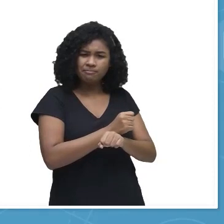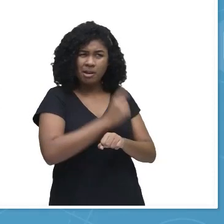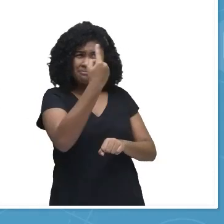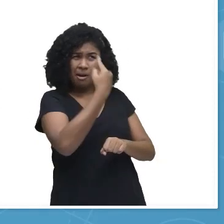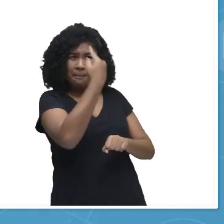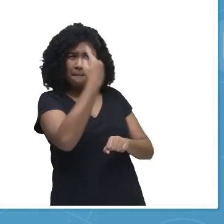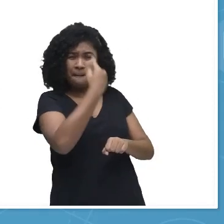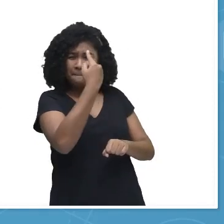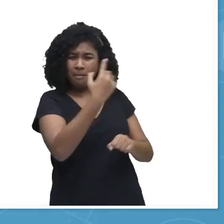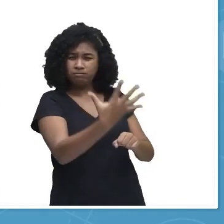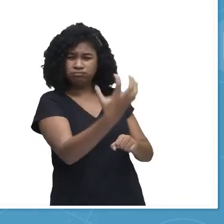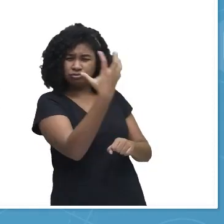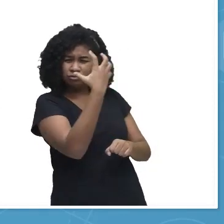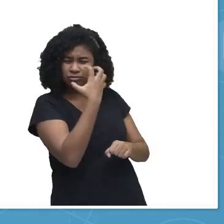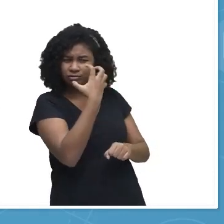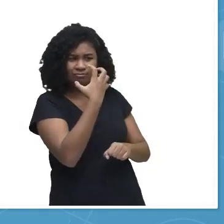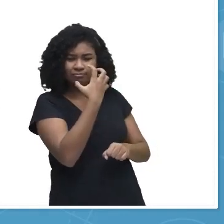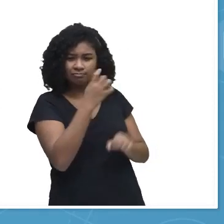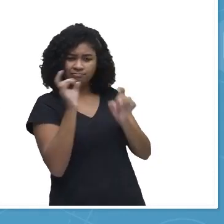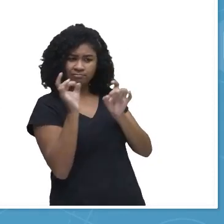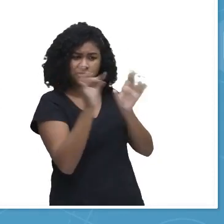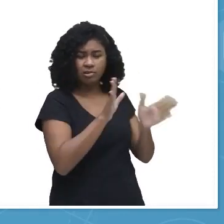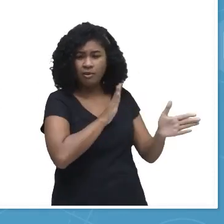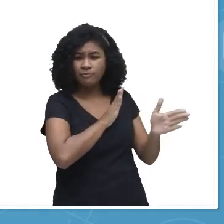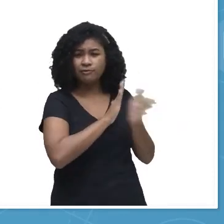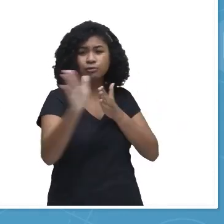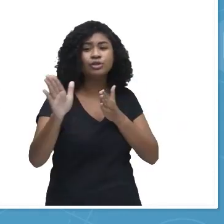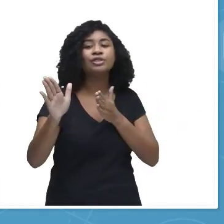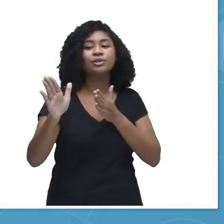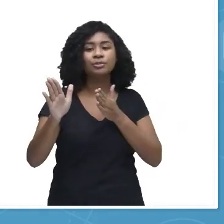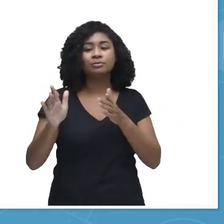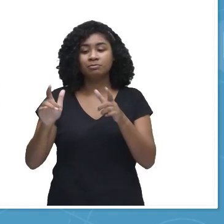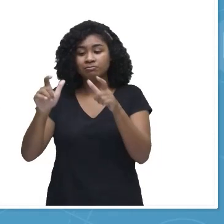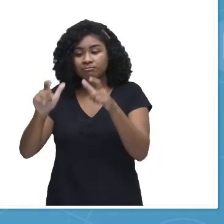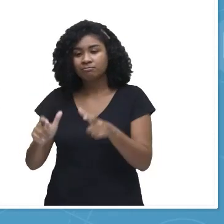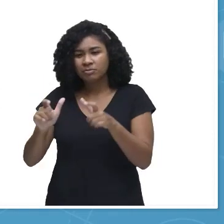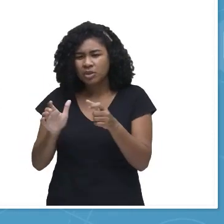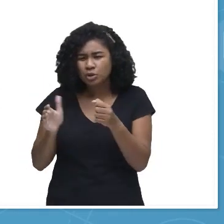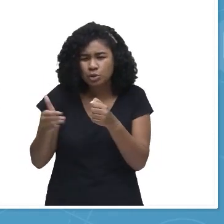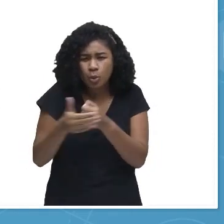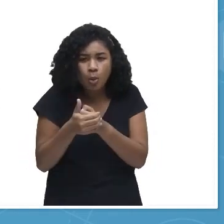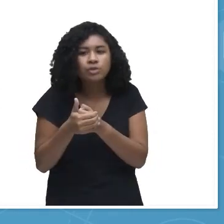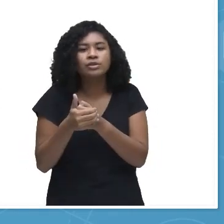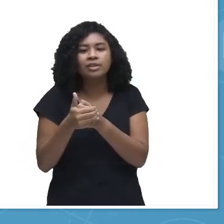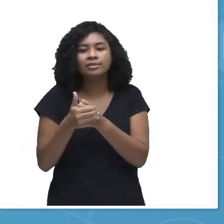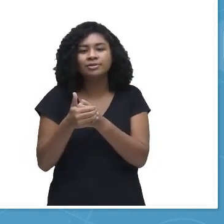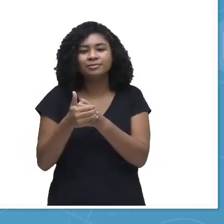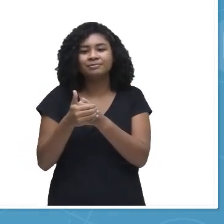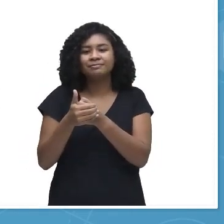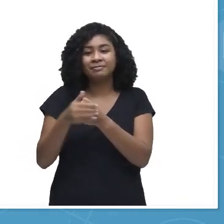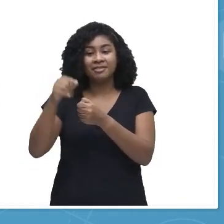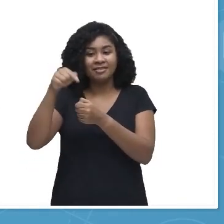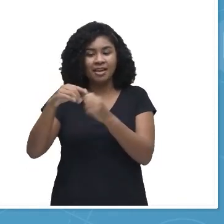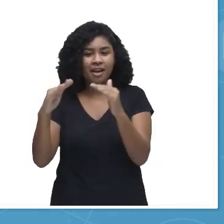dos 11 mucambos do Quilombo dos Palmares, que resistiu ao regime colonial por cerca de 130